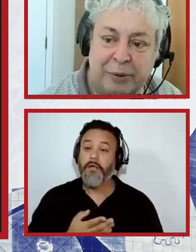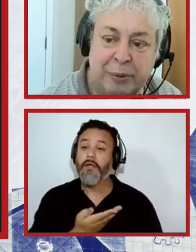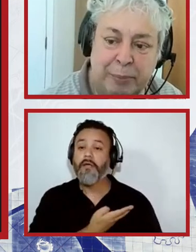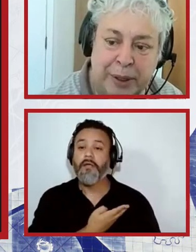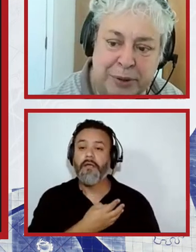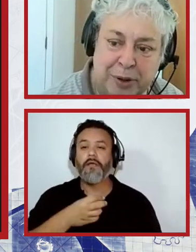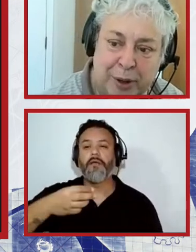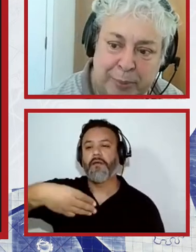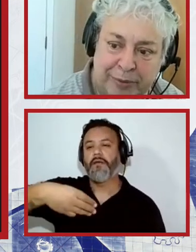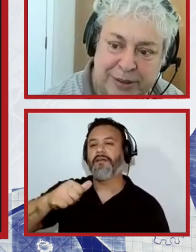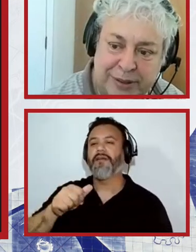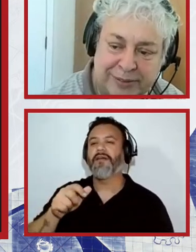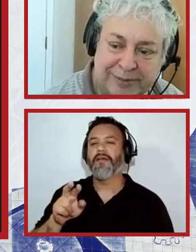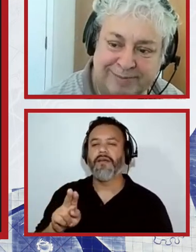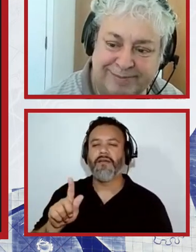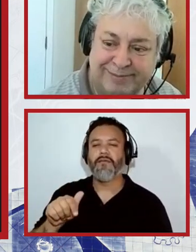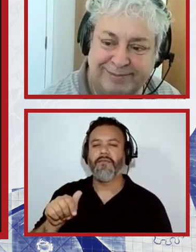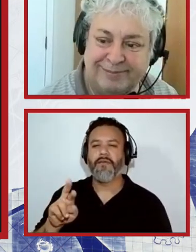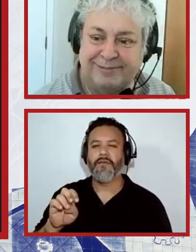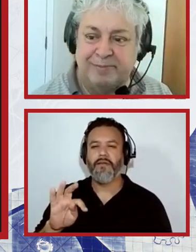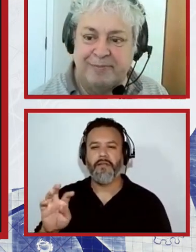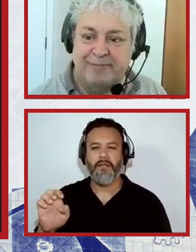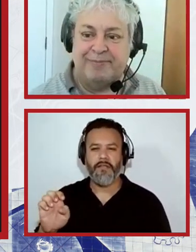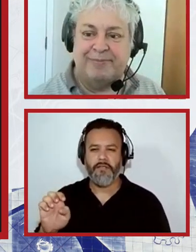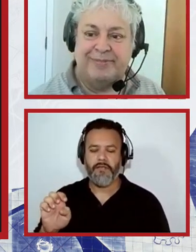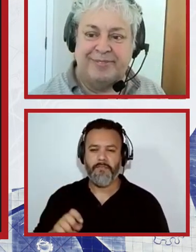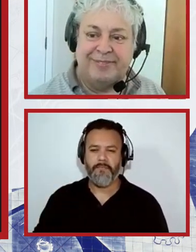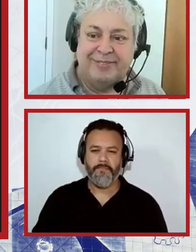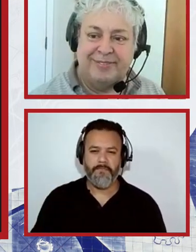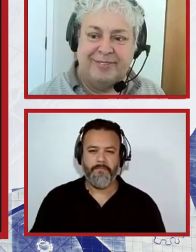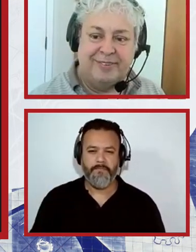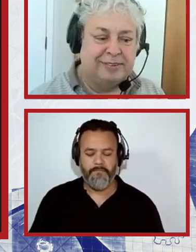Margarete Legari, um beijo enorme para você.